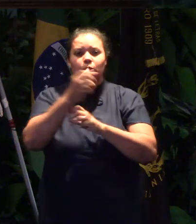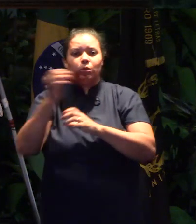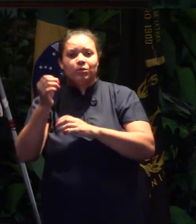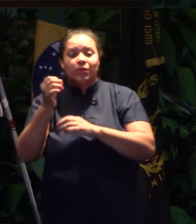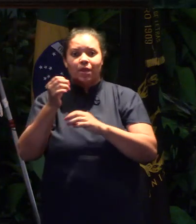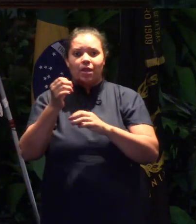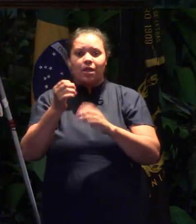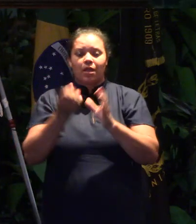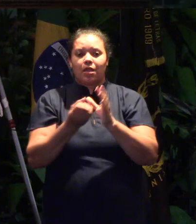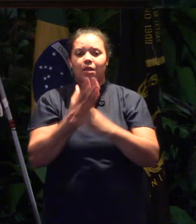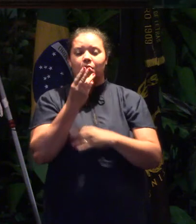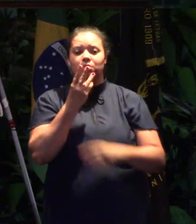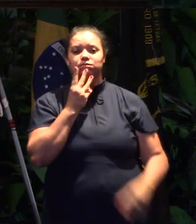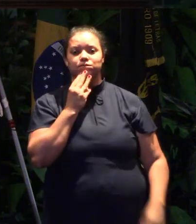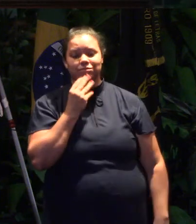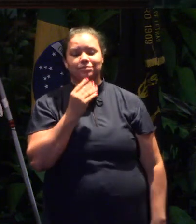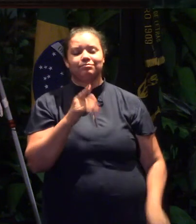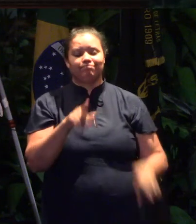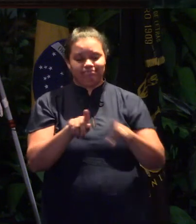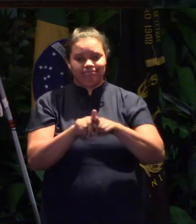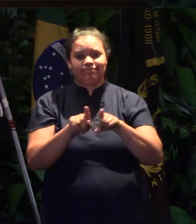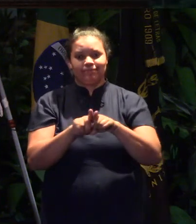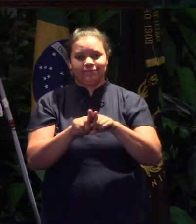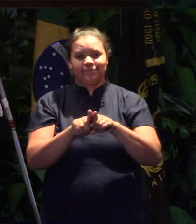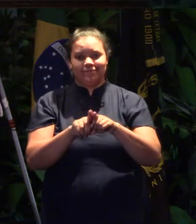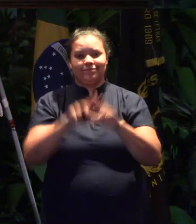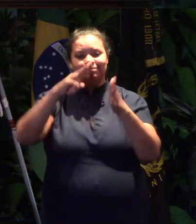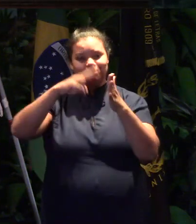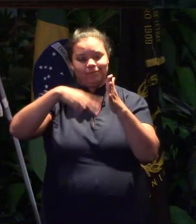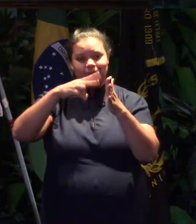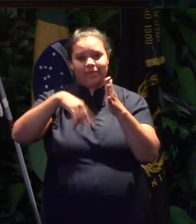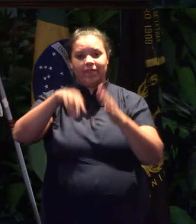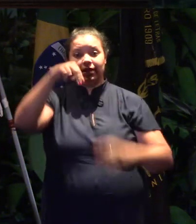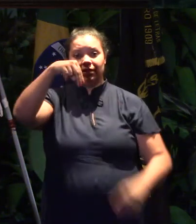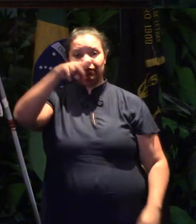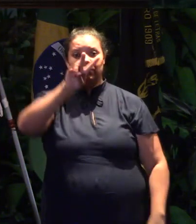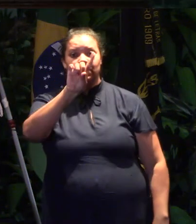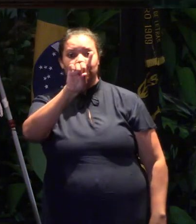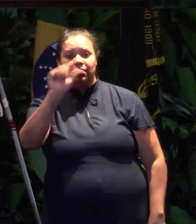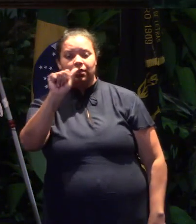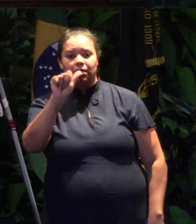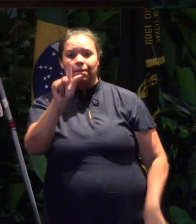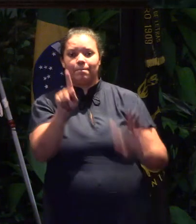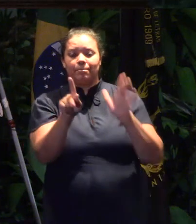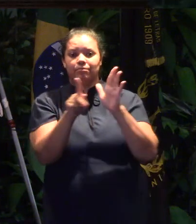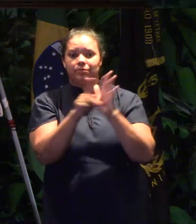para o Windows também. Então, hoje você tem um leitor de tela chamado NVDA, né,